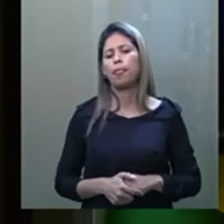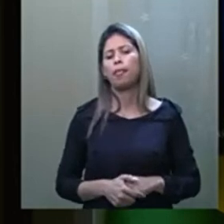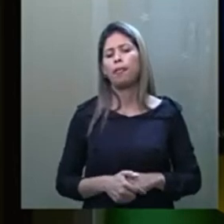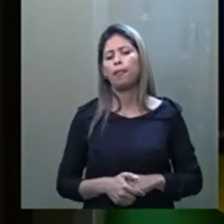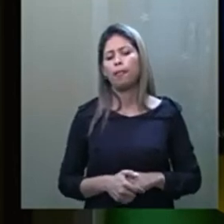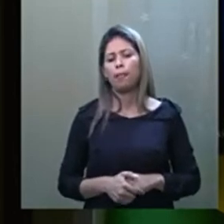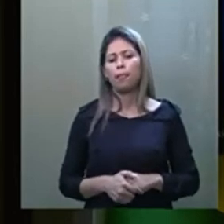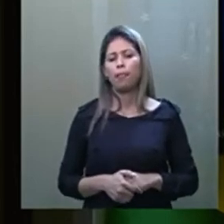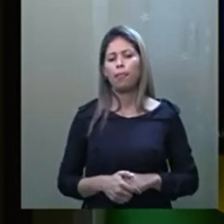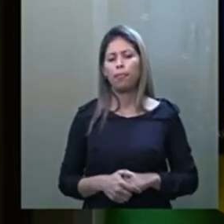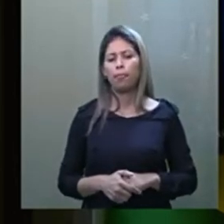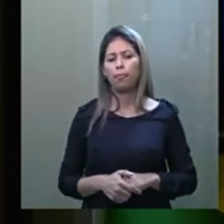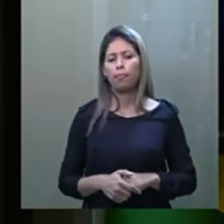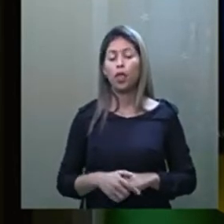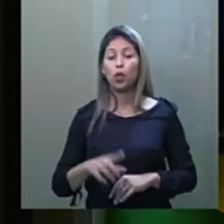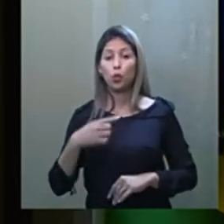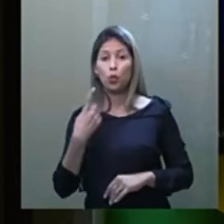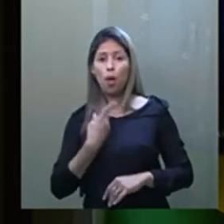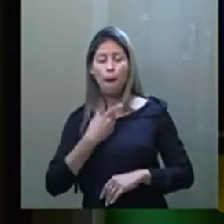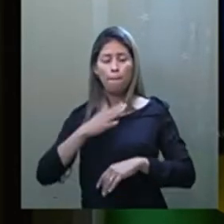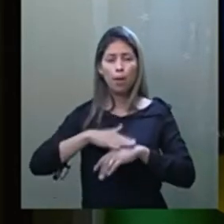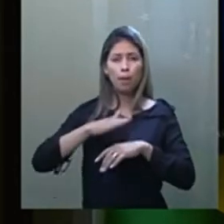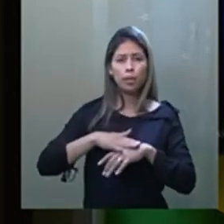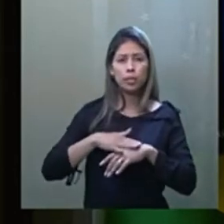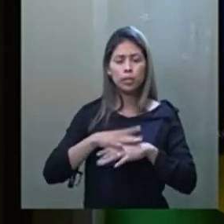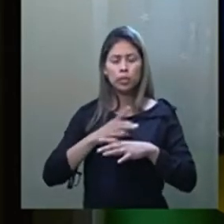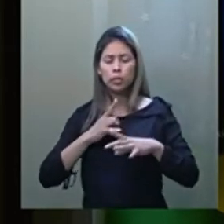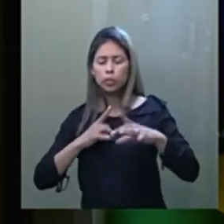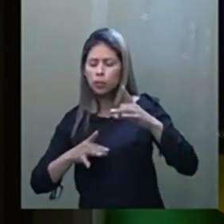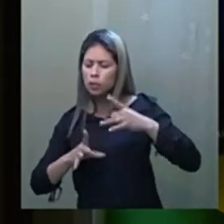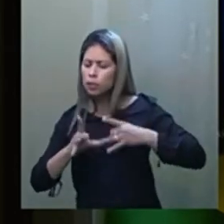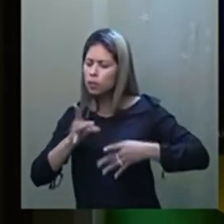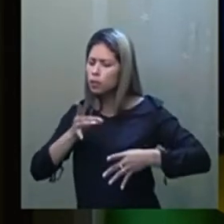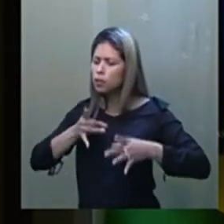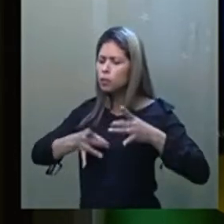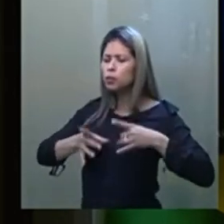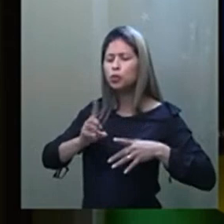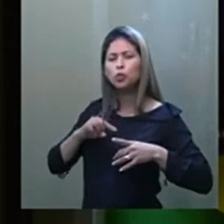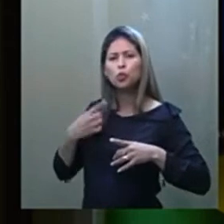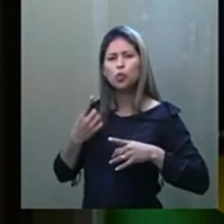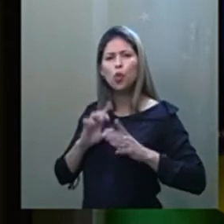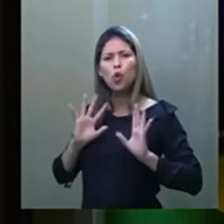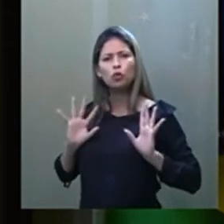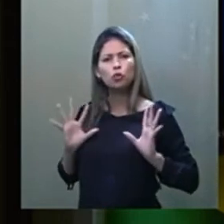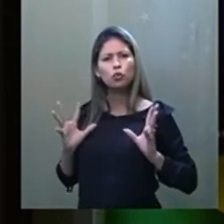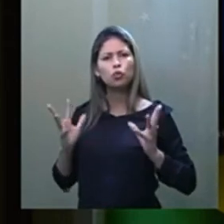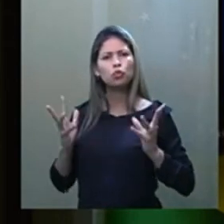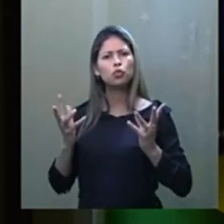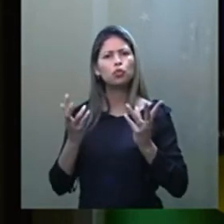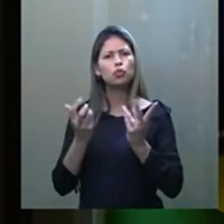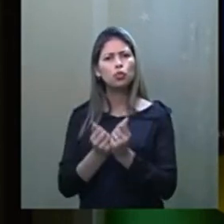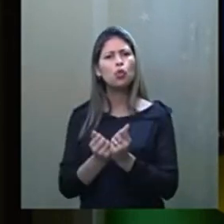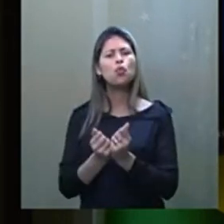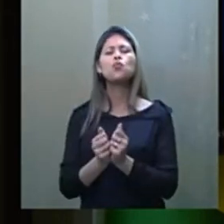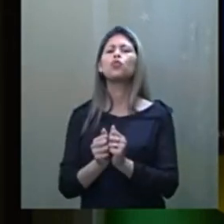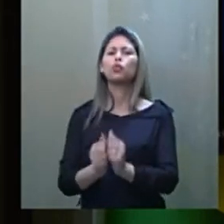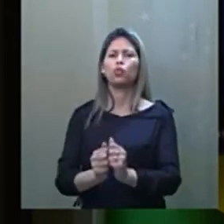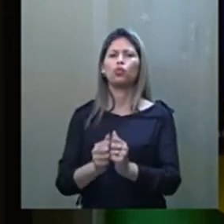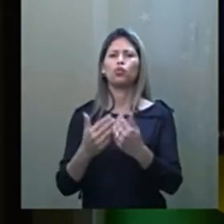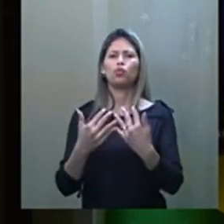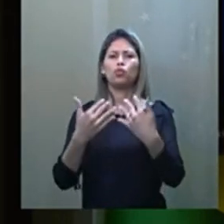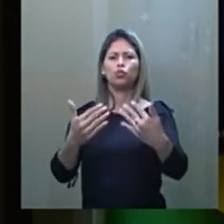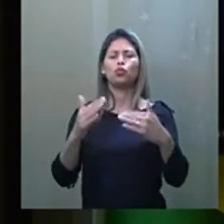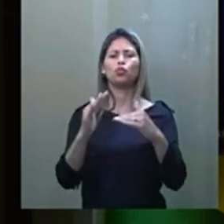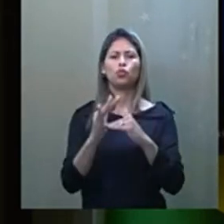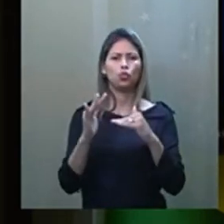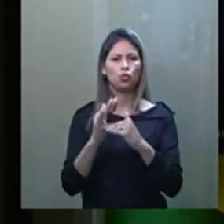sombra, medo, nós reunimos da mesma forma aqui no Senado Federal, um